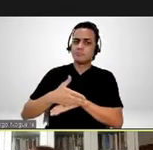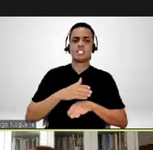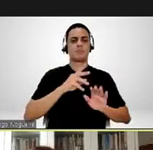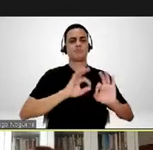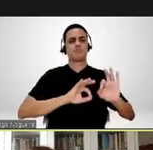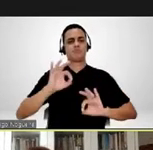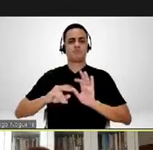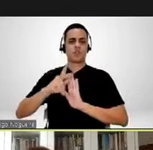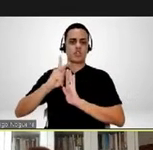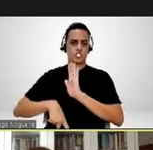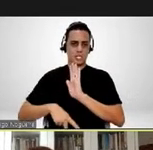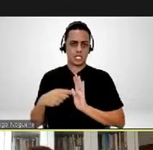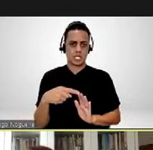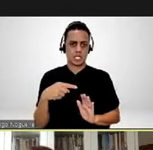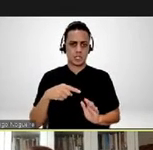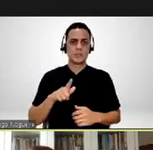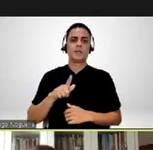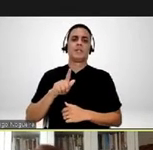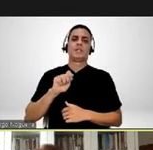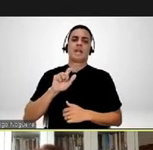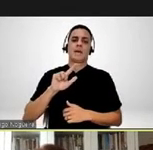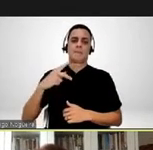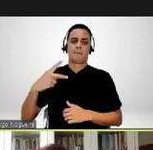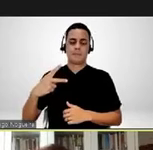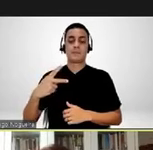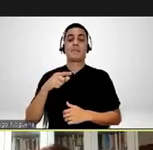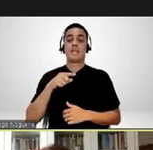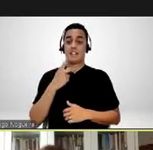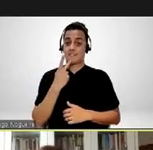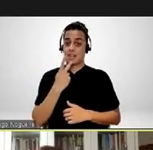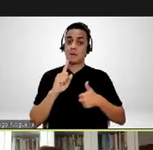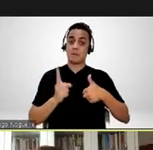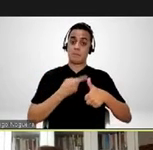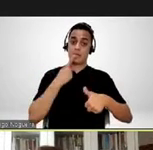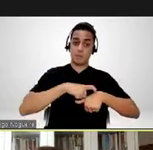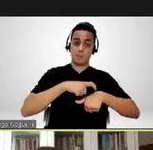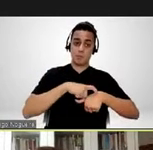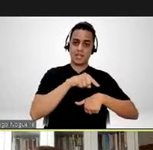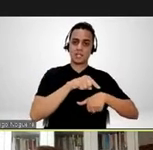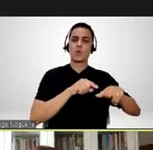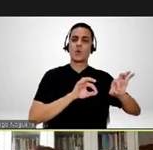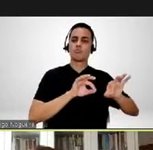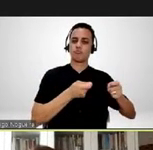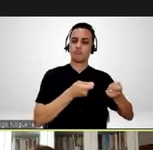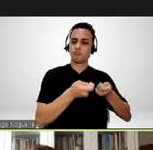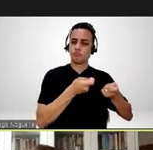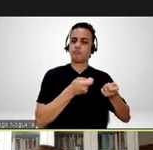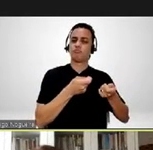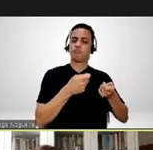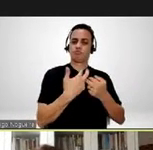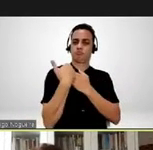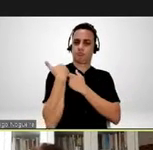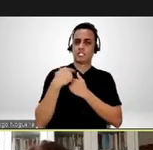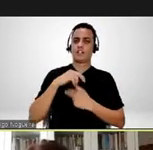Ele fala dos dois grandes momentos, o momento da coordenação da Jerusa e o momento da coordenação